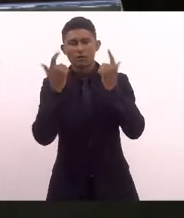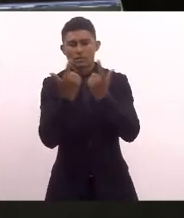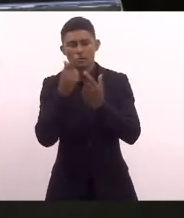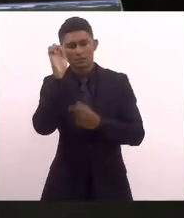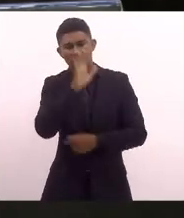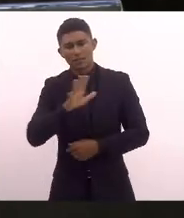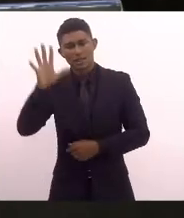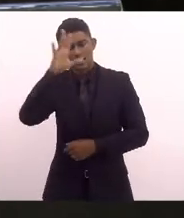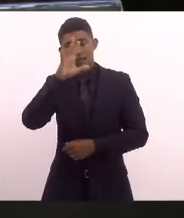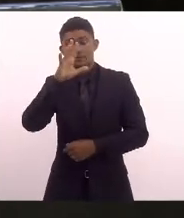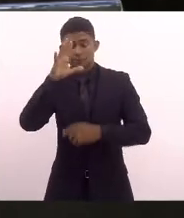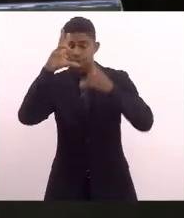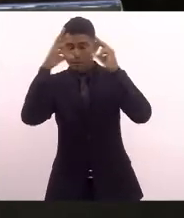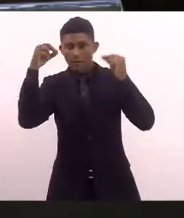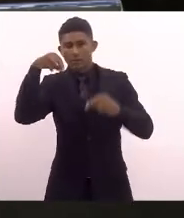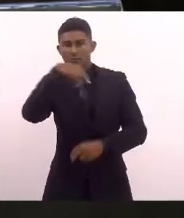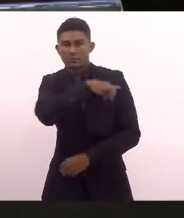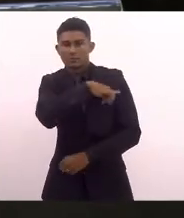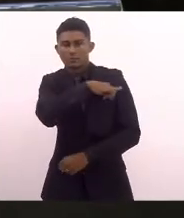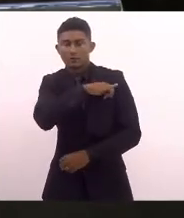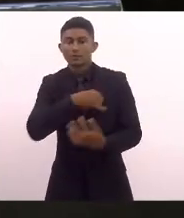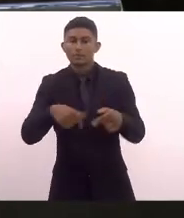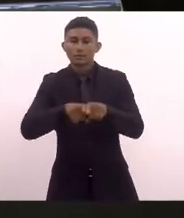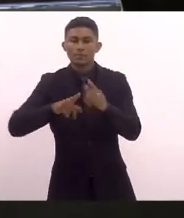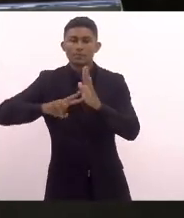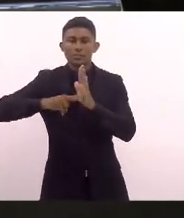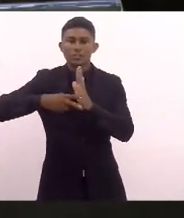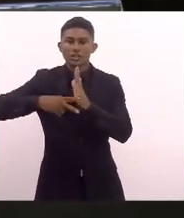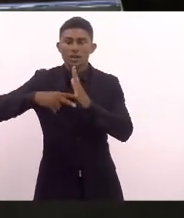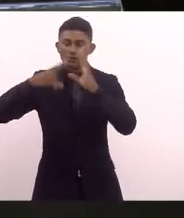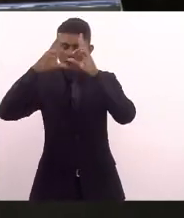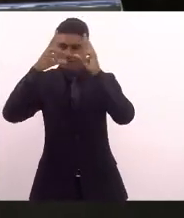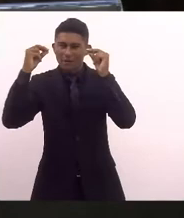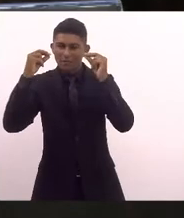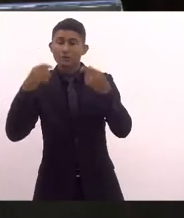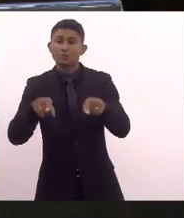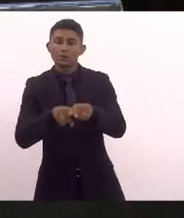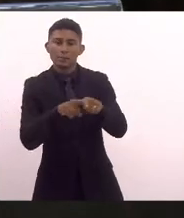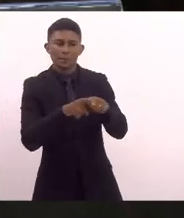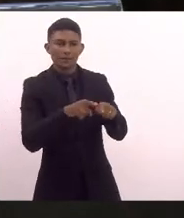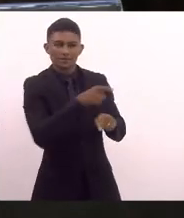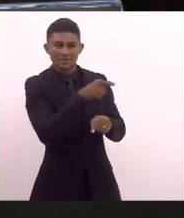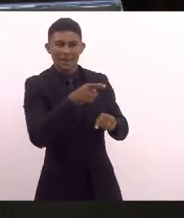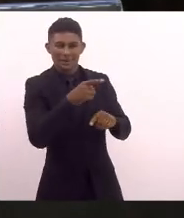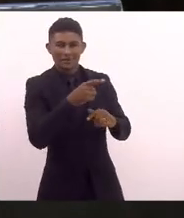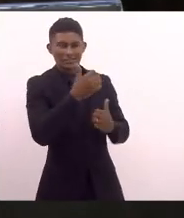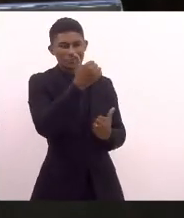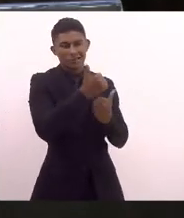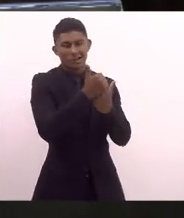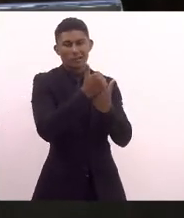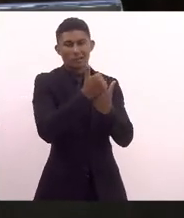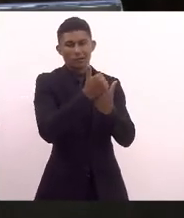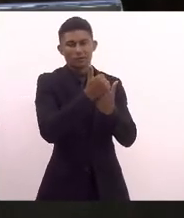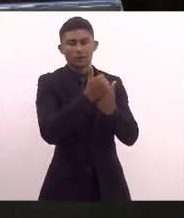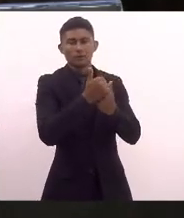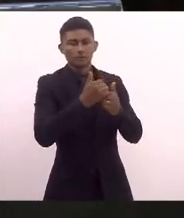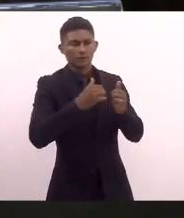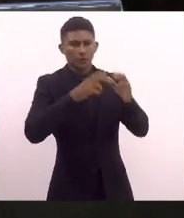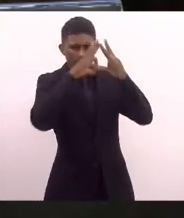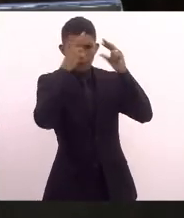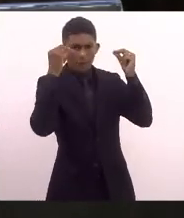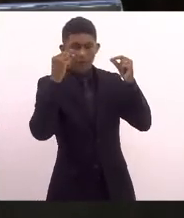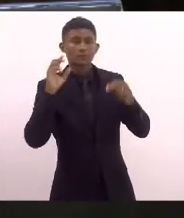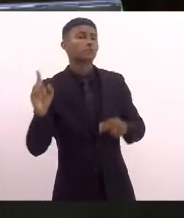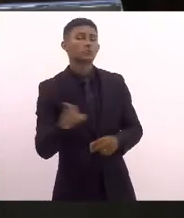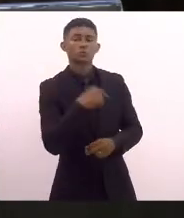Rio de Janeiro, associado ao Sindicato dos Enfermeiros e dos Técnicos de Enfermagem. A gente, enquanto